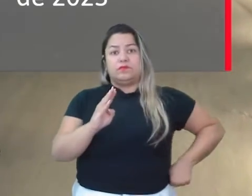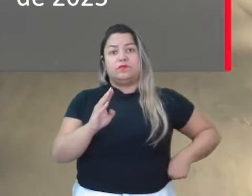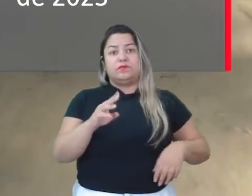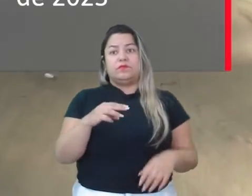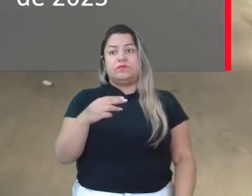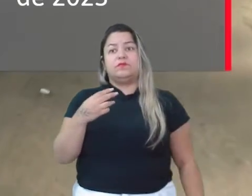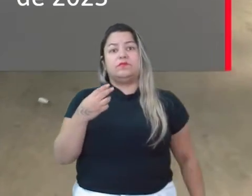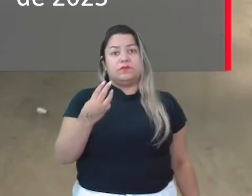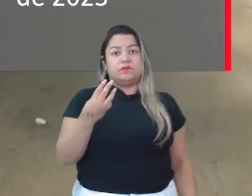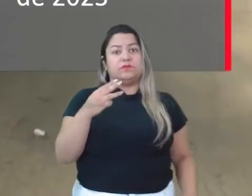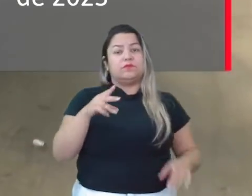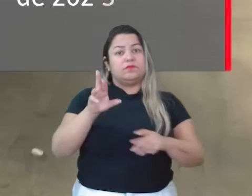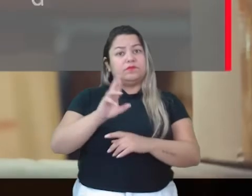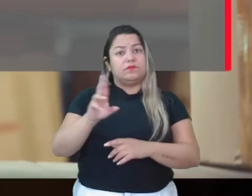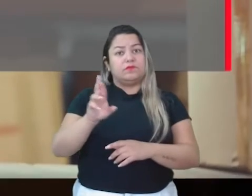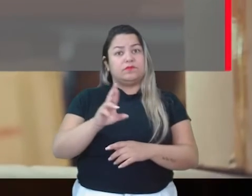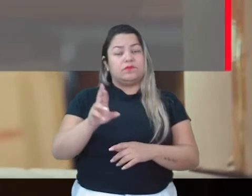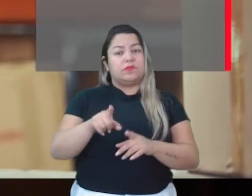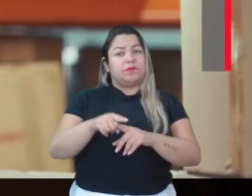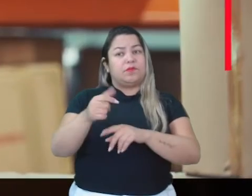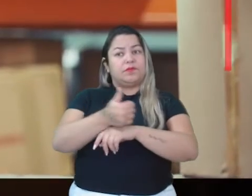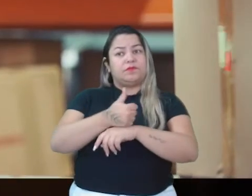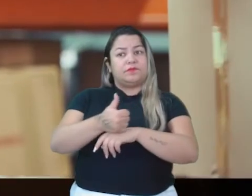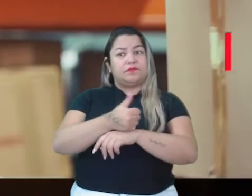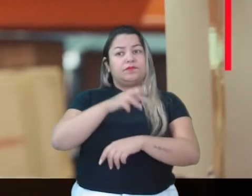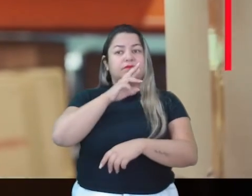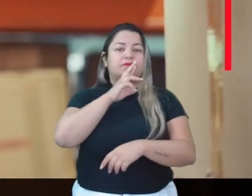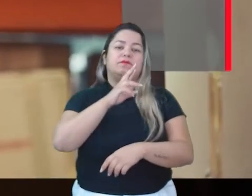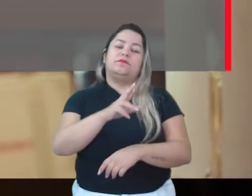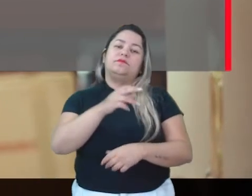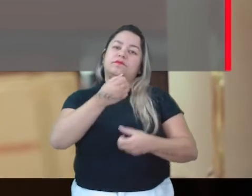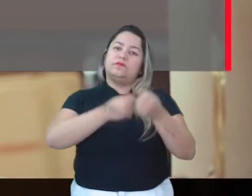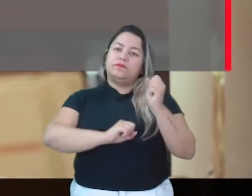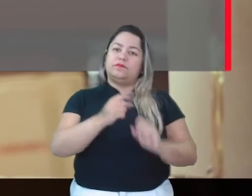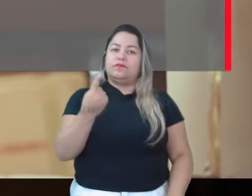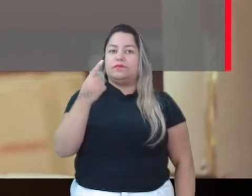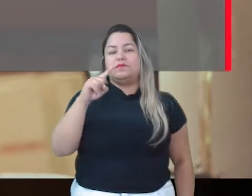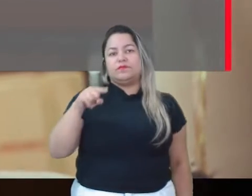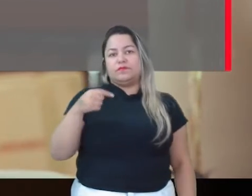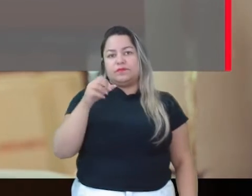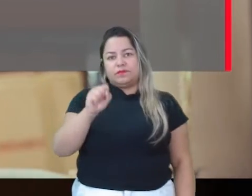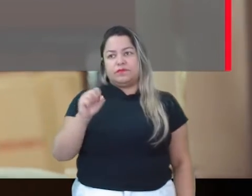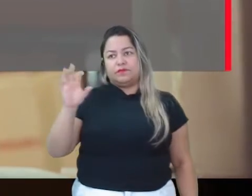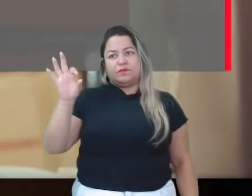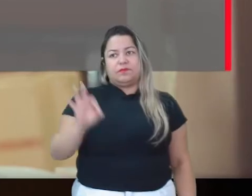PIB totalizou quase 3 trilhões de reais. O melhor resultado foi da indústria, que